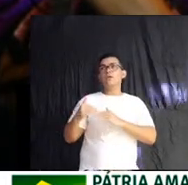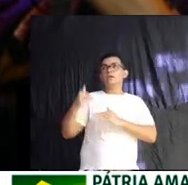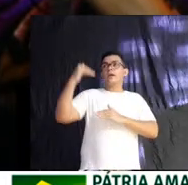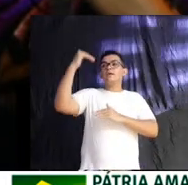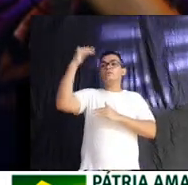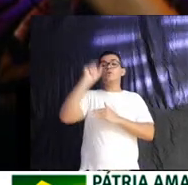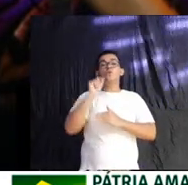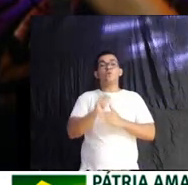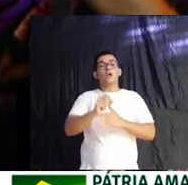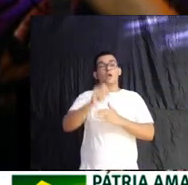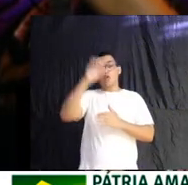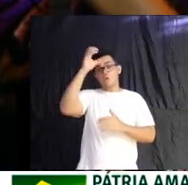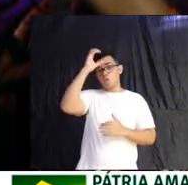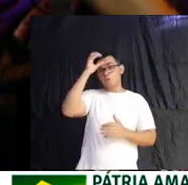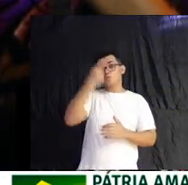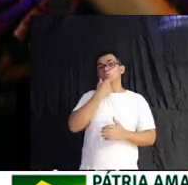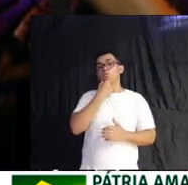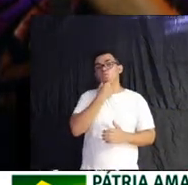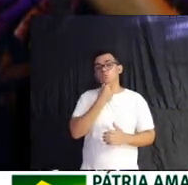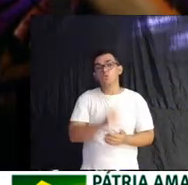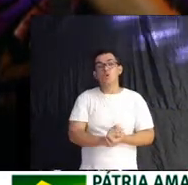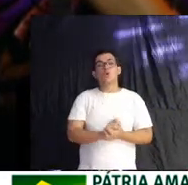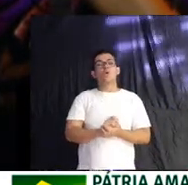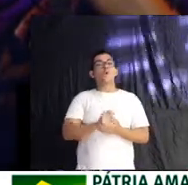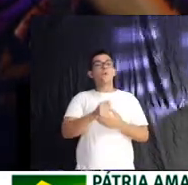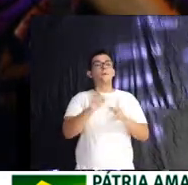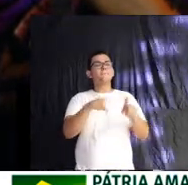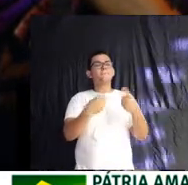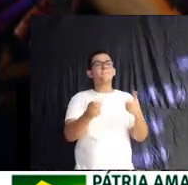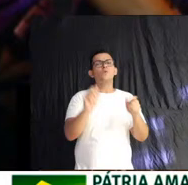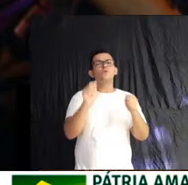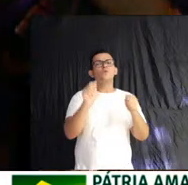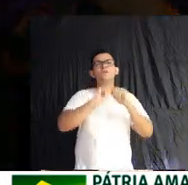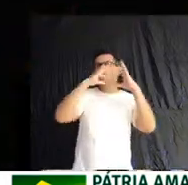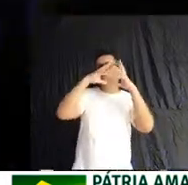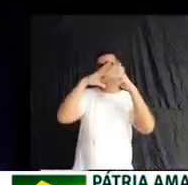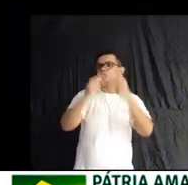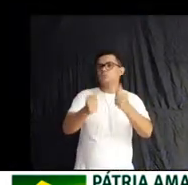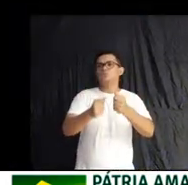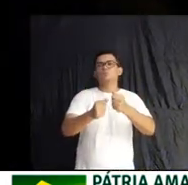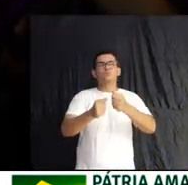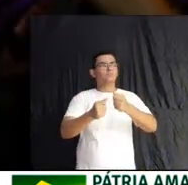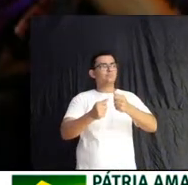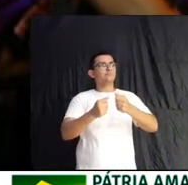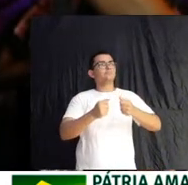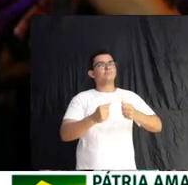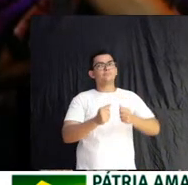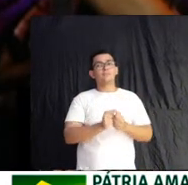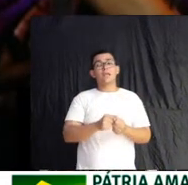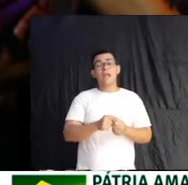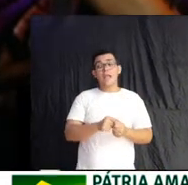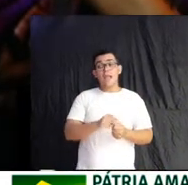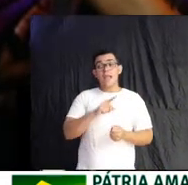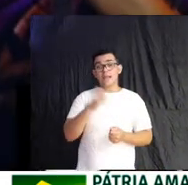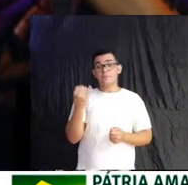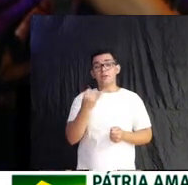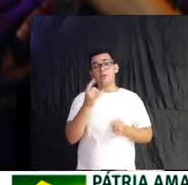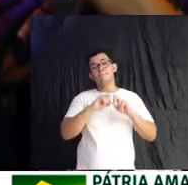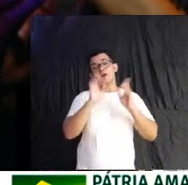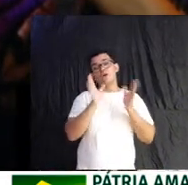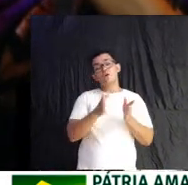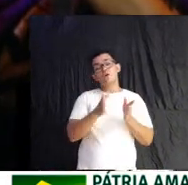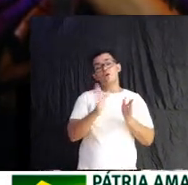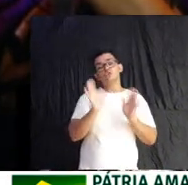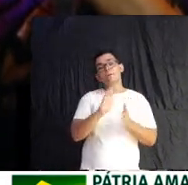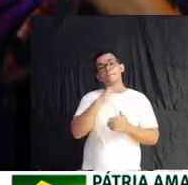músico, baterista, cantor, teclado. Sabe aqueles cara faz tudo? Ele era desse jeito. Hoje já não está mais